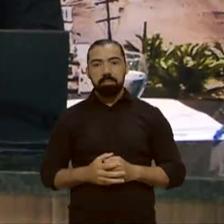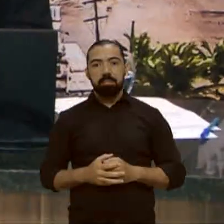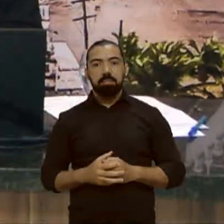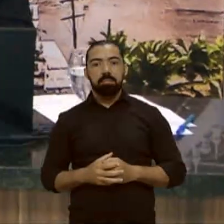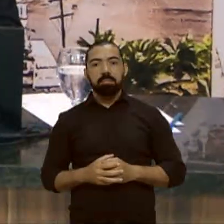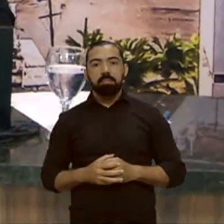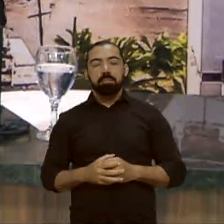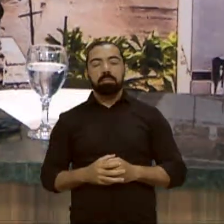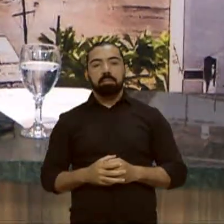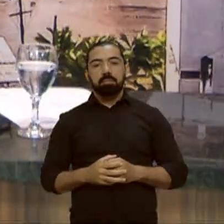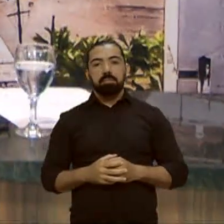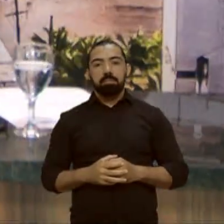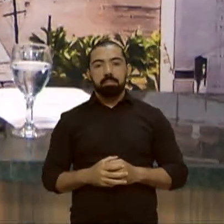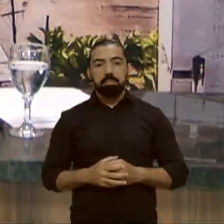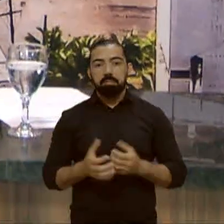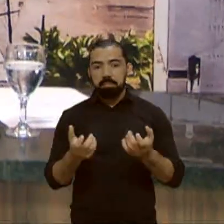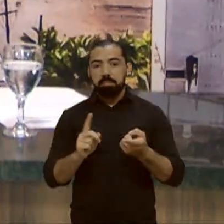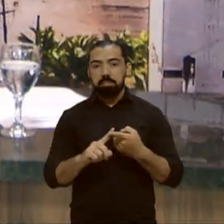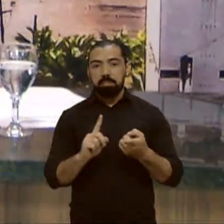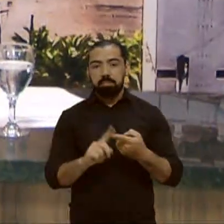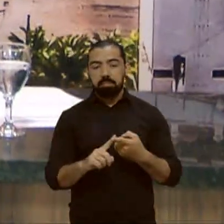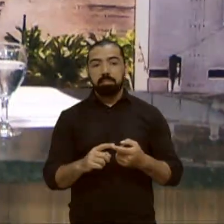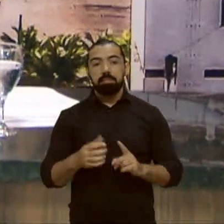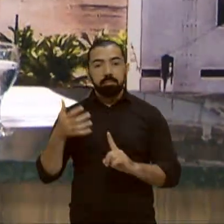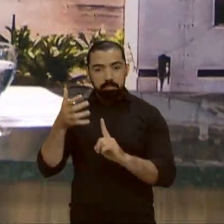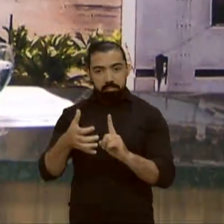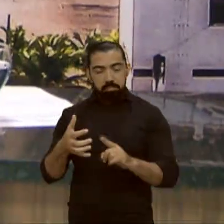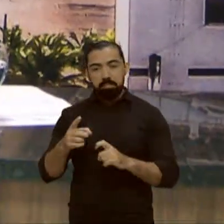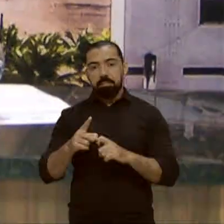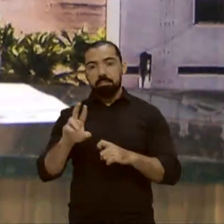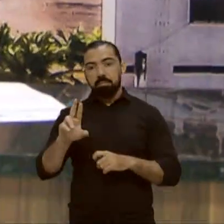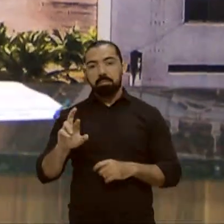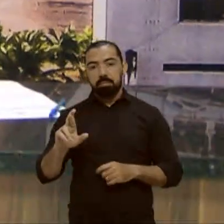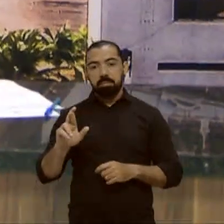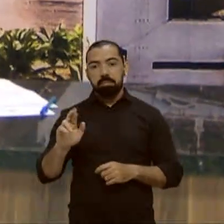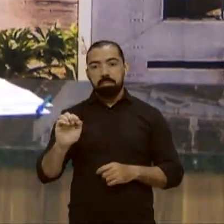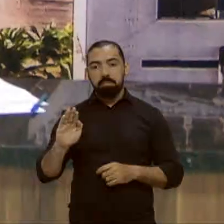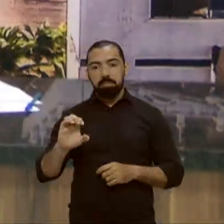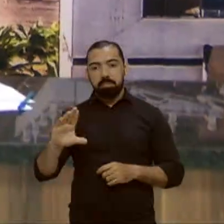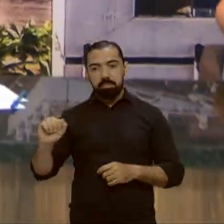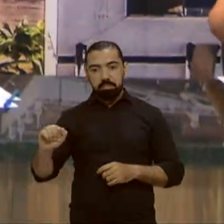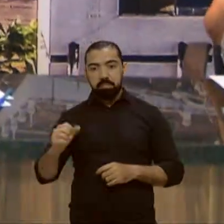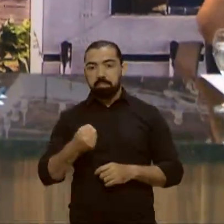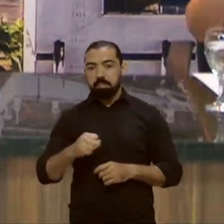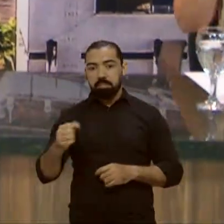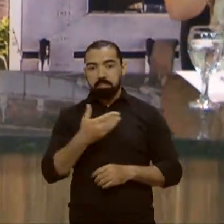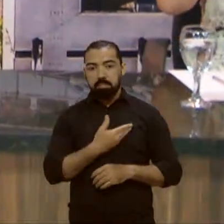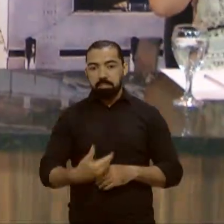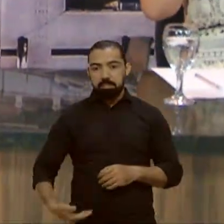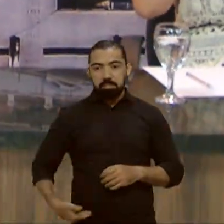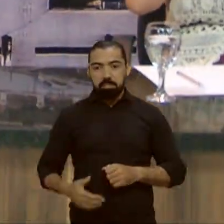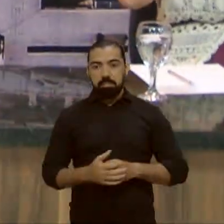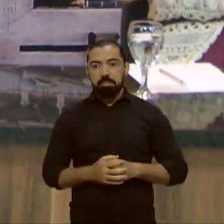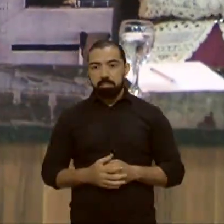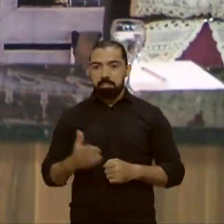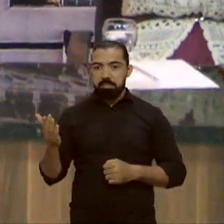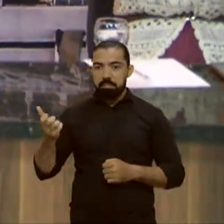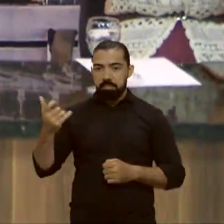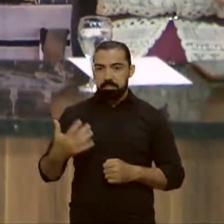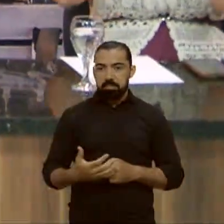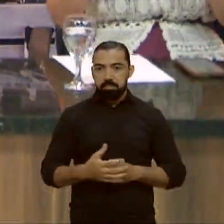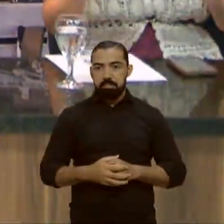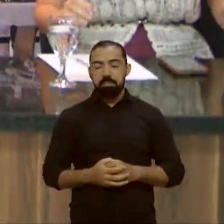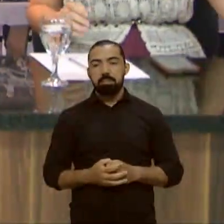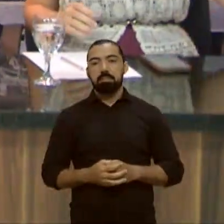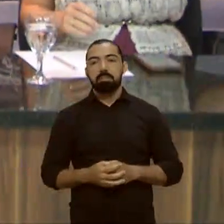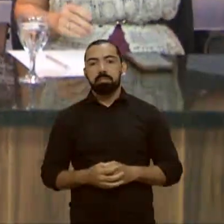Especializada. Gostaria de passar aqui também a palavra à doutora Rebeca Machado, defensora pública, para suas considerações iniciais, por gentileza, doutora.